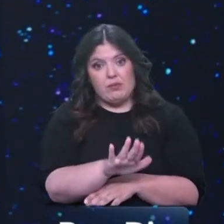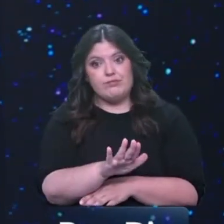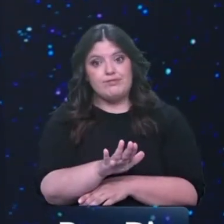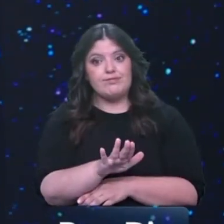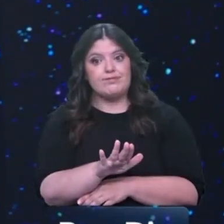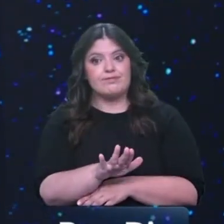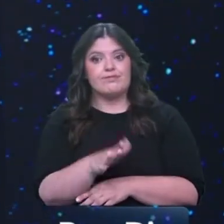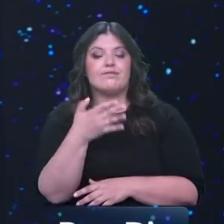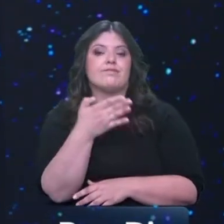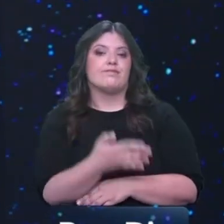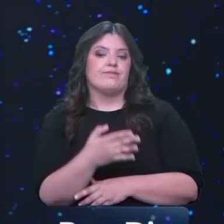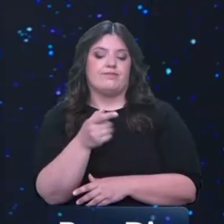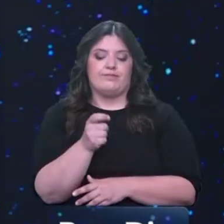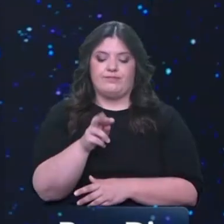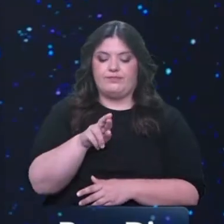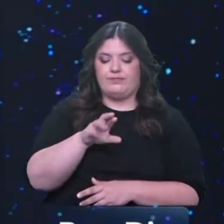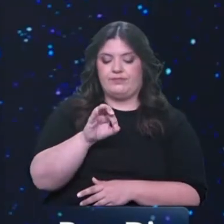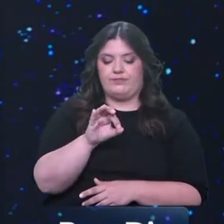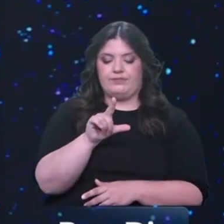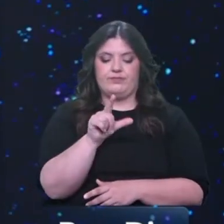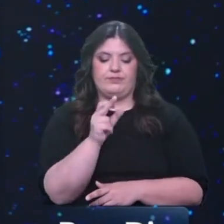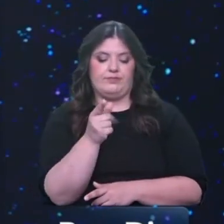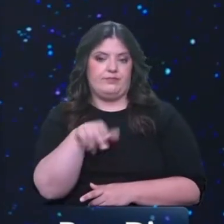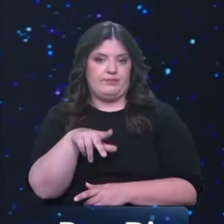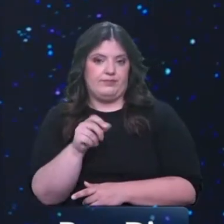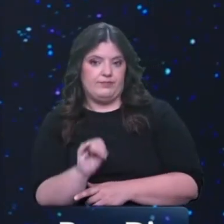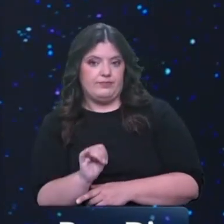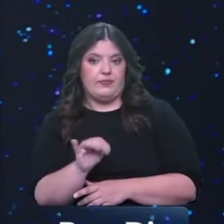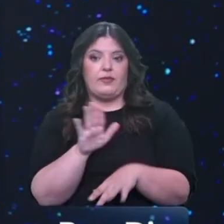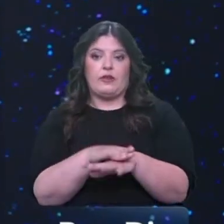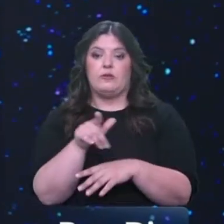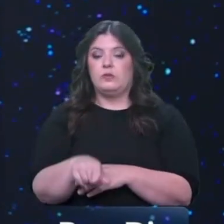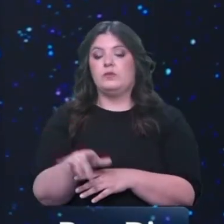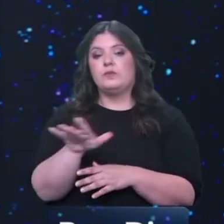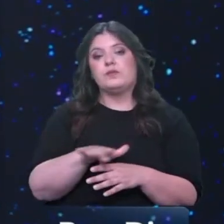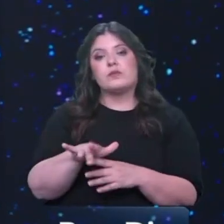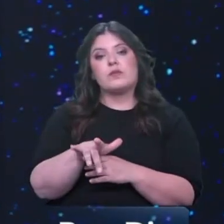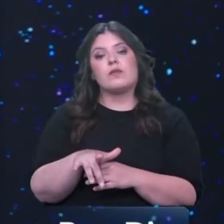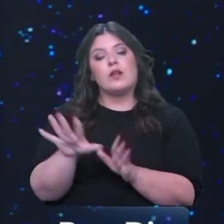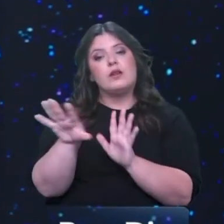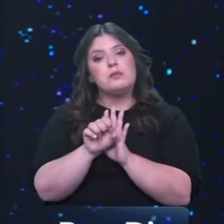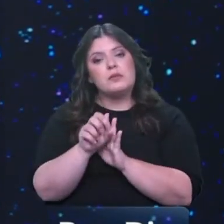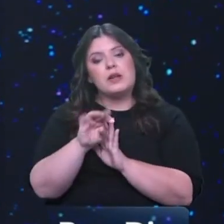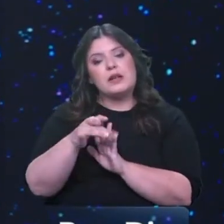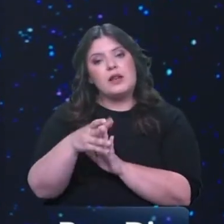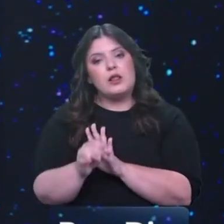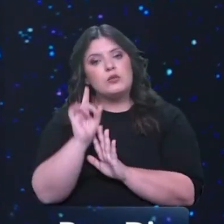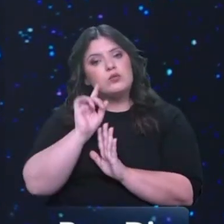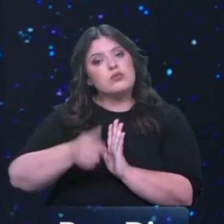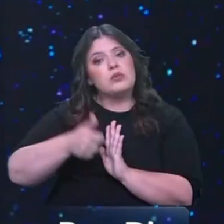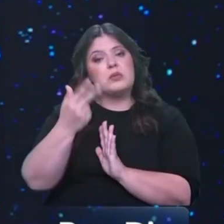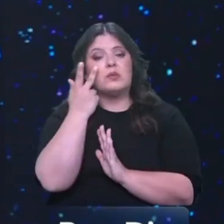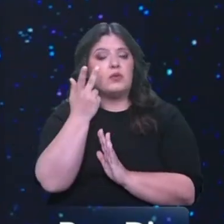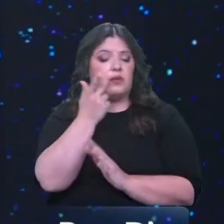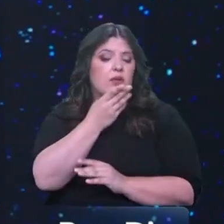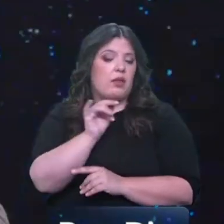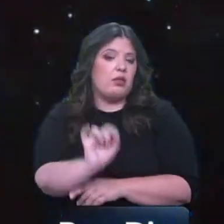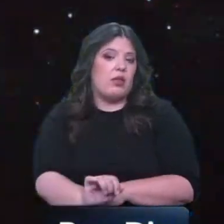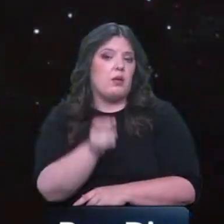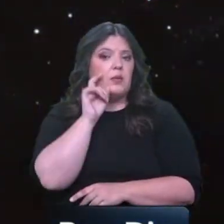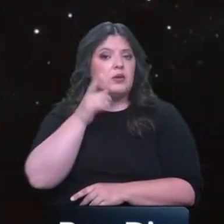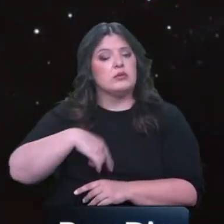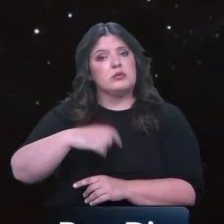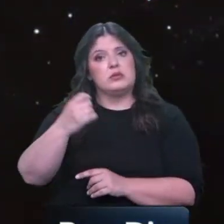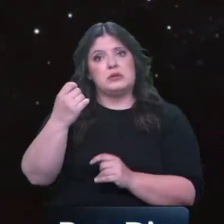nestes 7 exoplanetas. E, portanto, os campos magnéticos são fundamentais, por exemplo, para nós termos vida na Terra, para nos proteger da